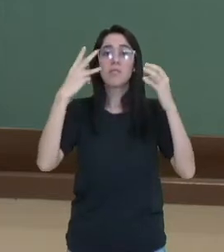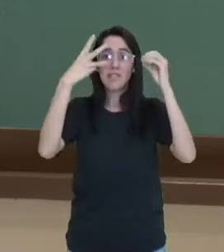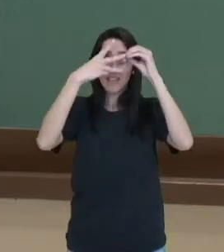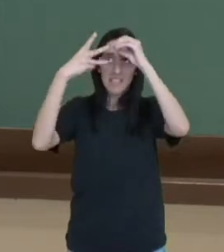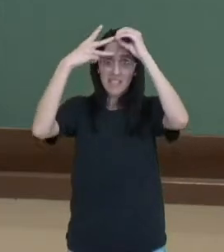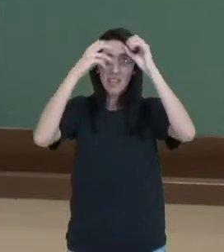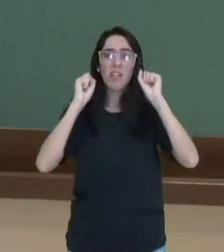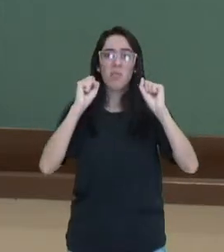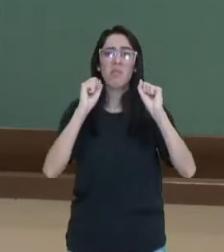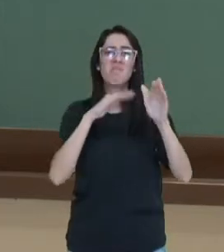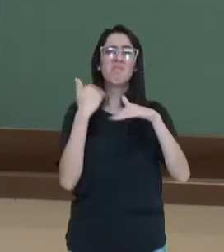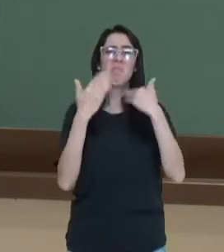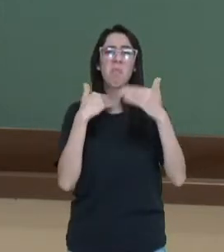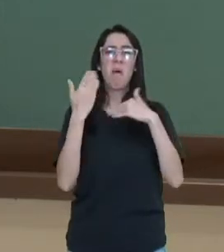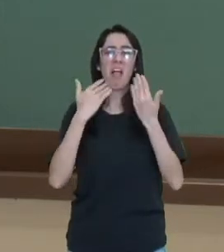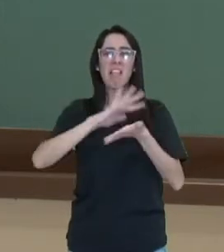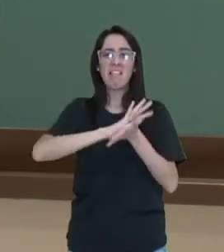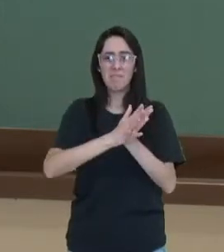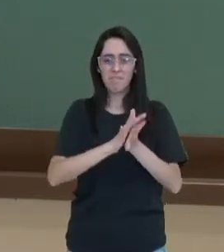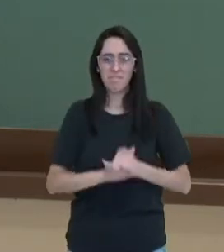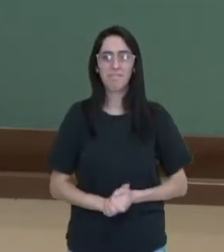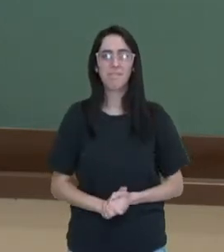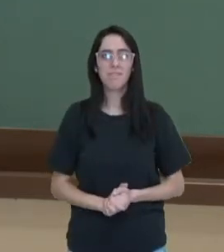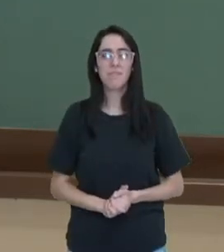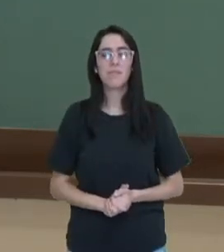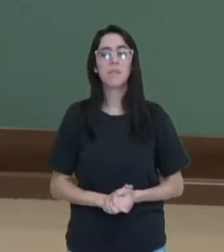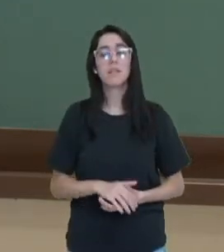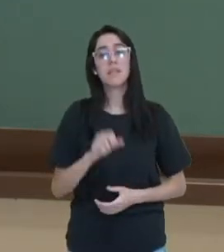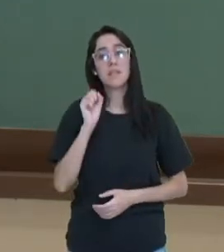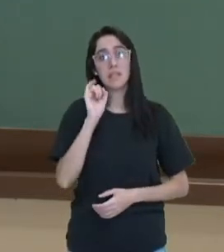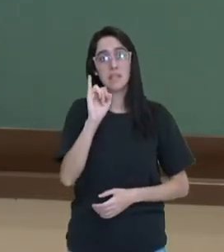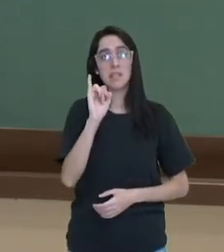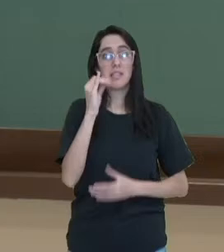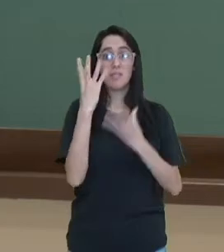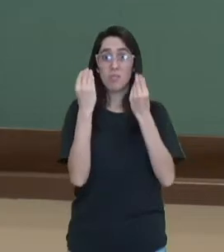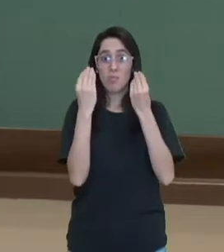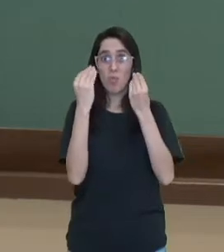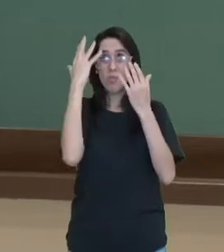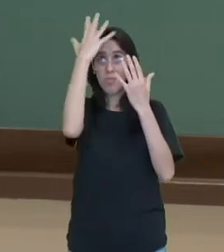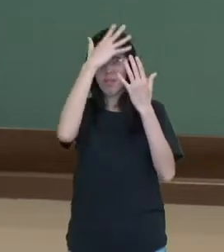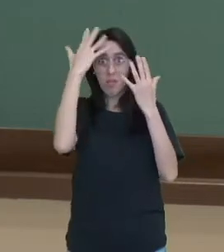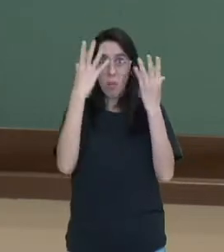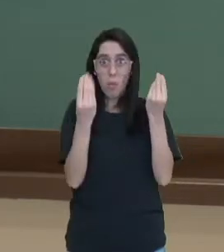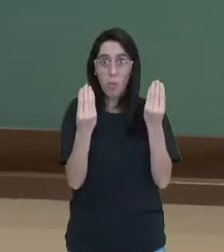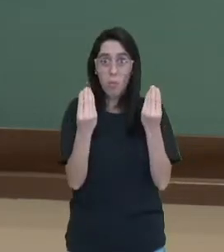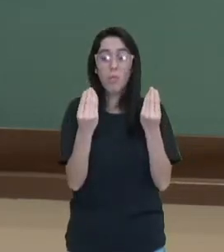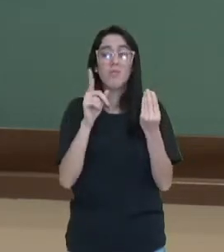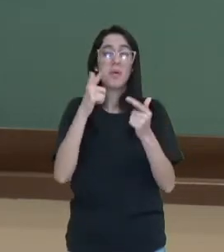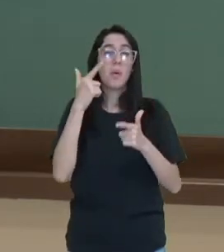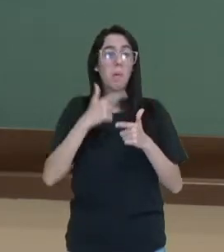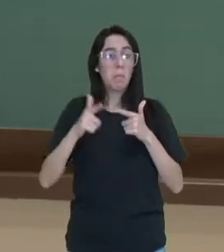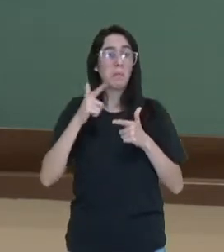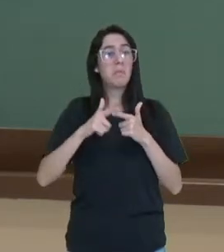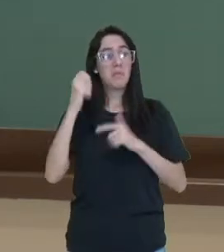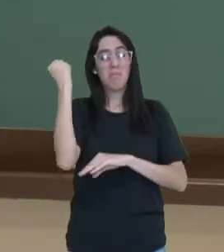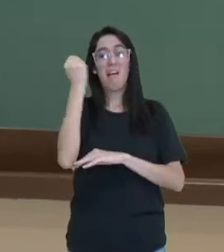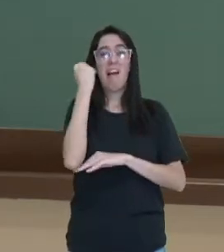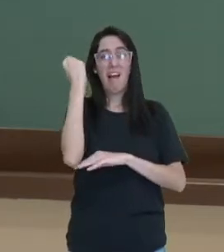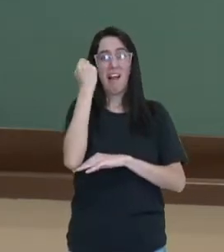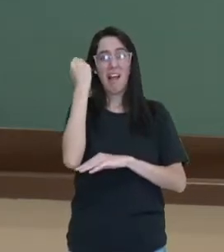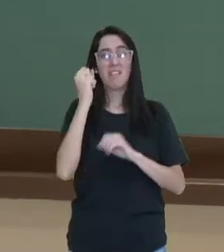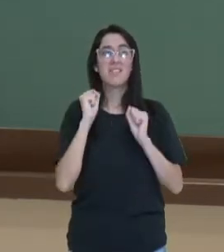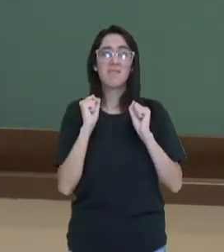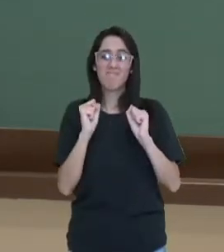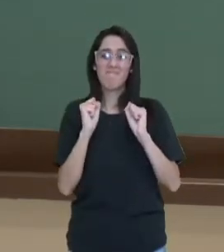acabar morrendo. O acidente, e quando é uma grande parte aqui, daí pode dar um problema grande daí do AVC, daí por morte